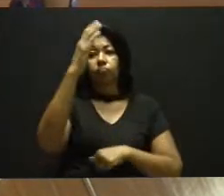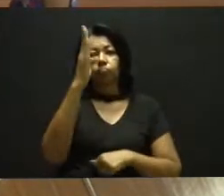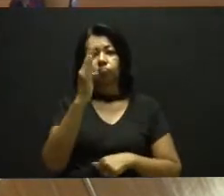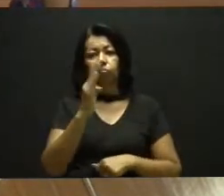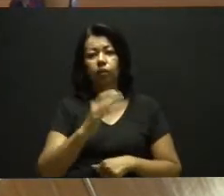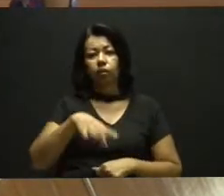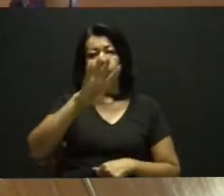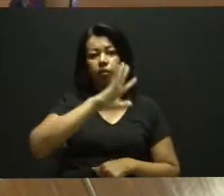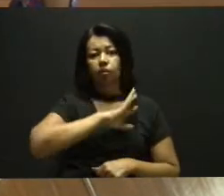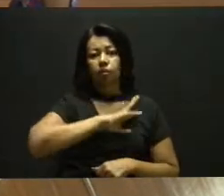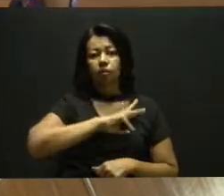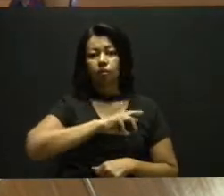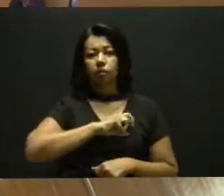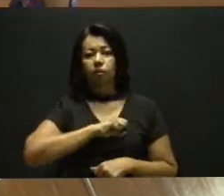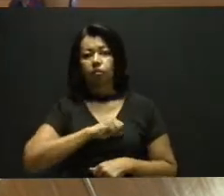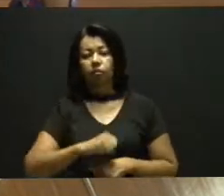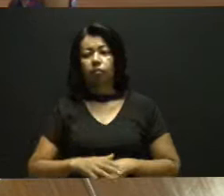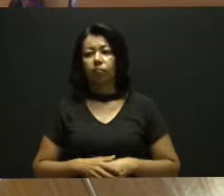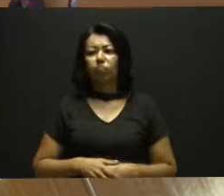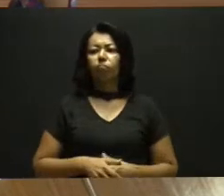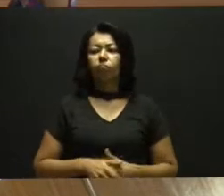do brasil